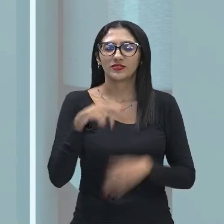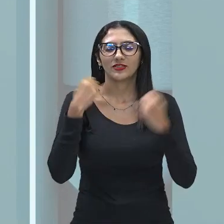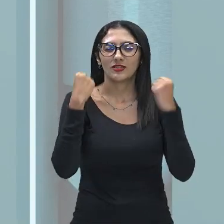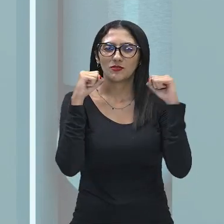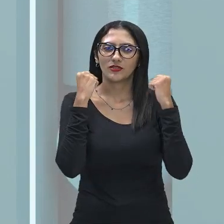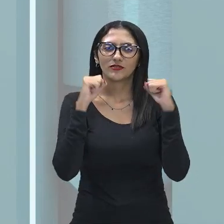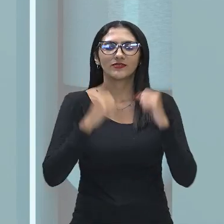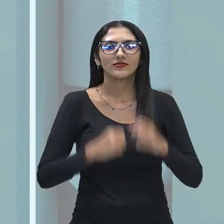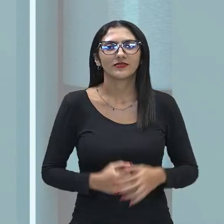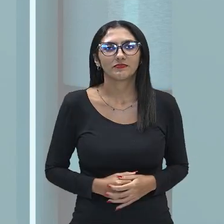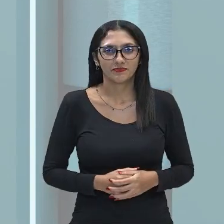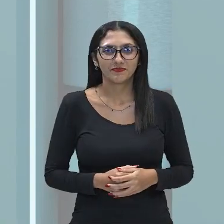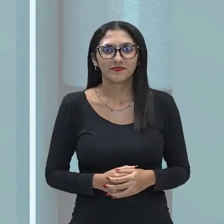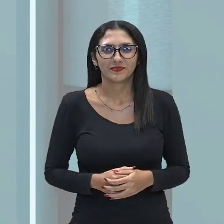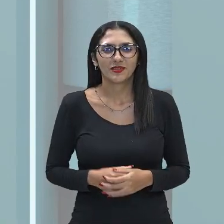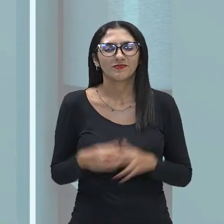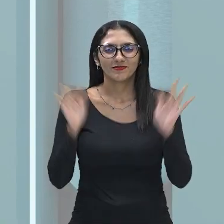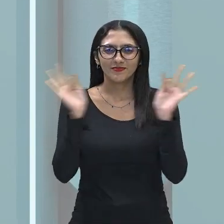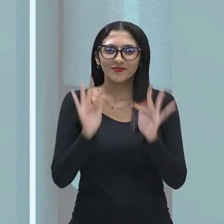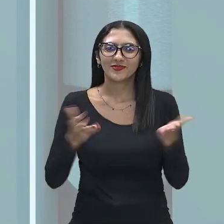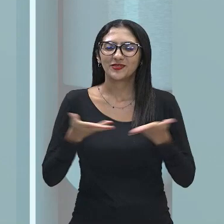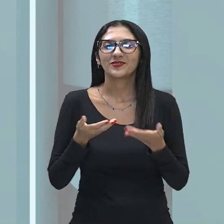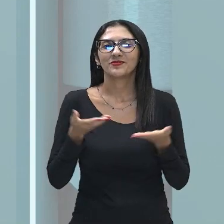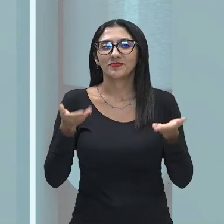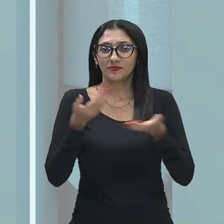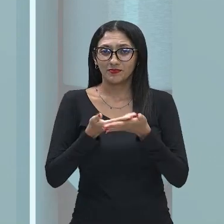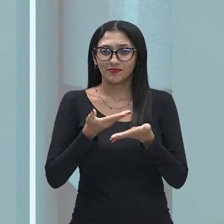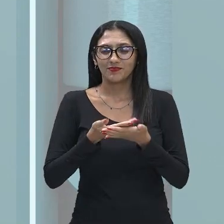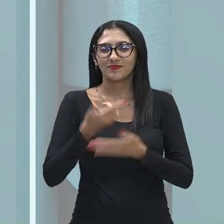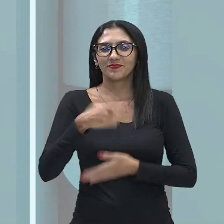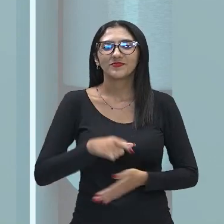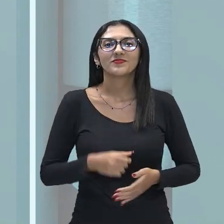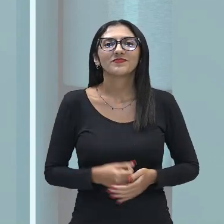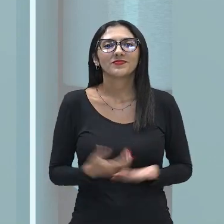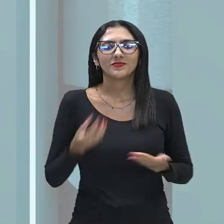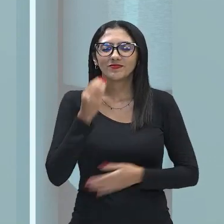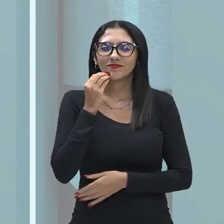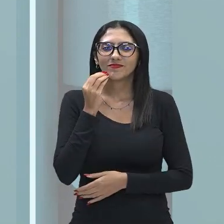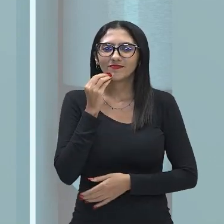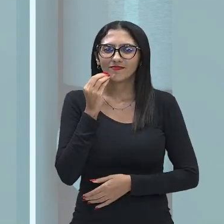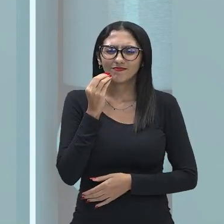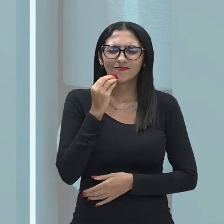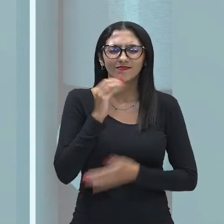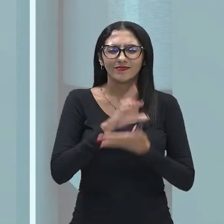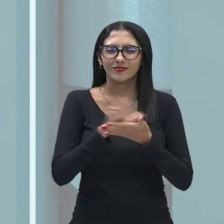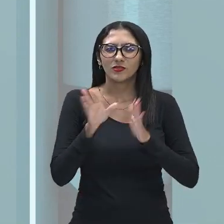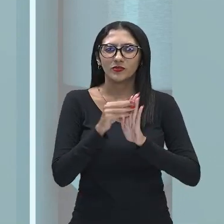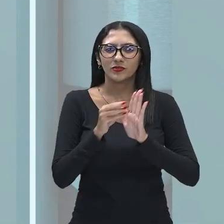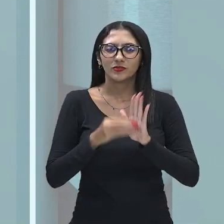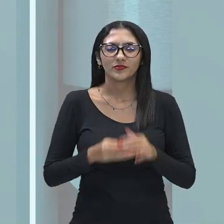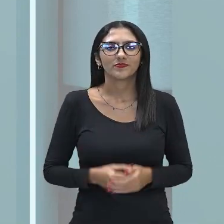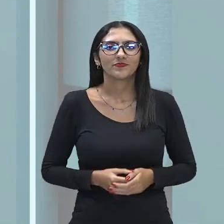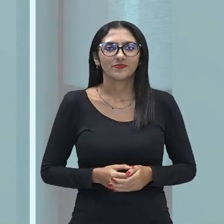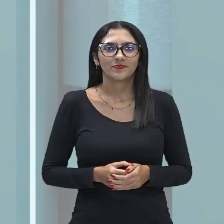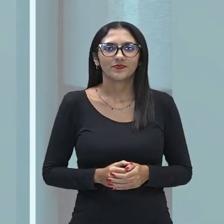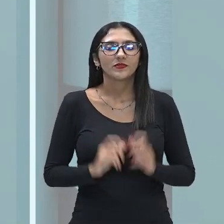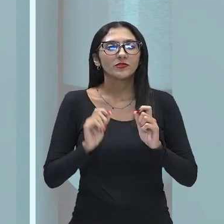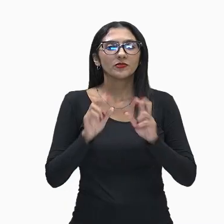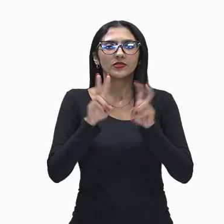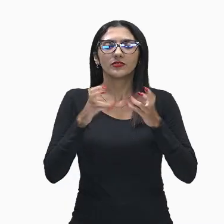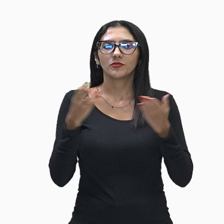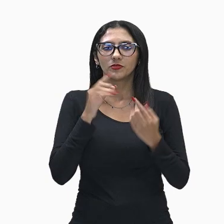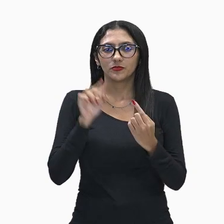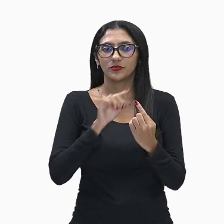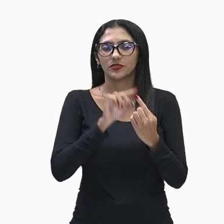educação física é uma alegria estar com vocês nessa aula nessa oportunidade de aprendermos bastante vamos ver o que nós teremos por objeto de